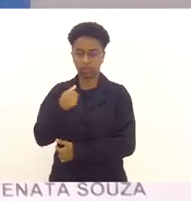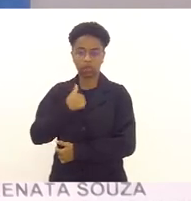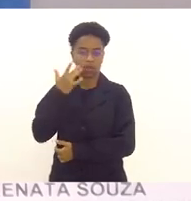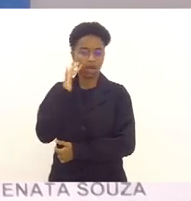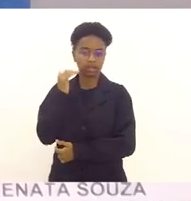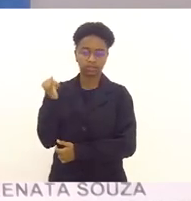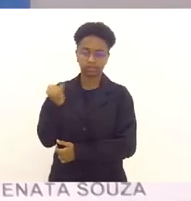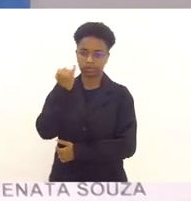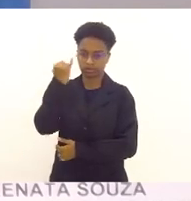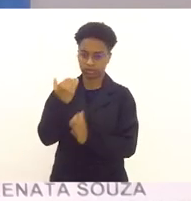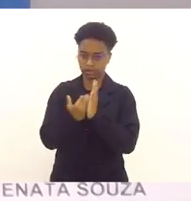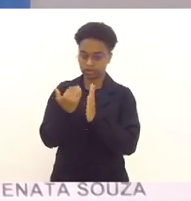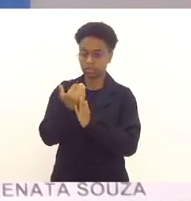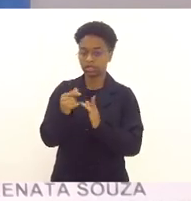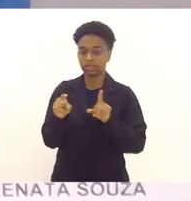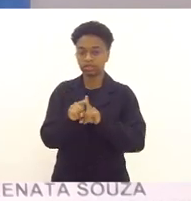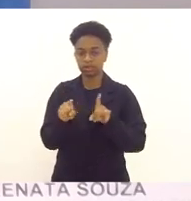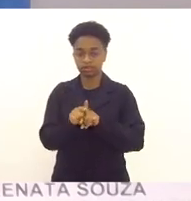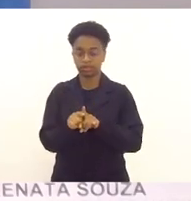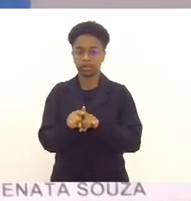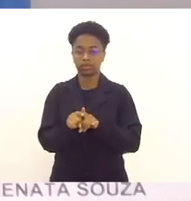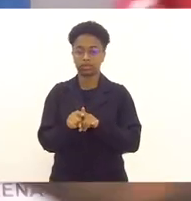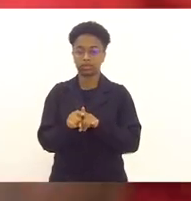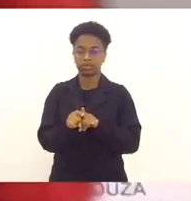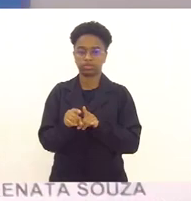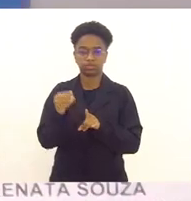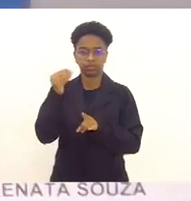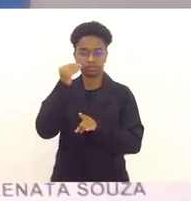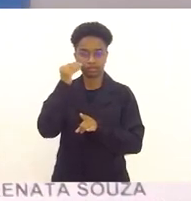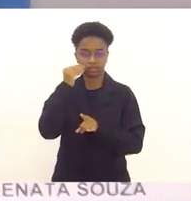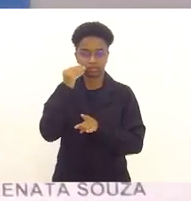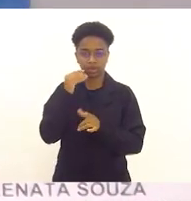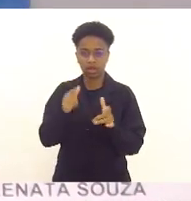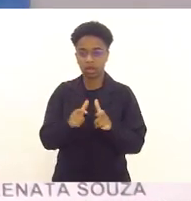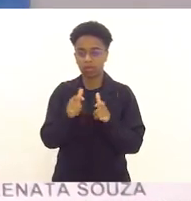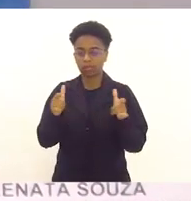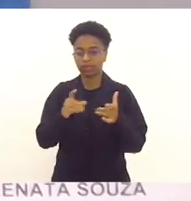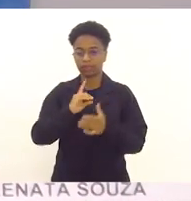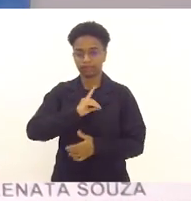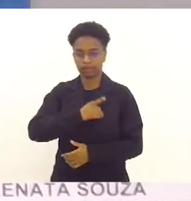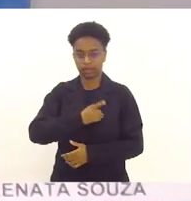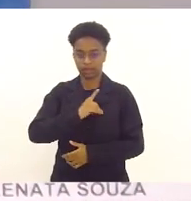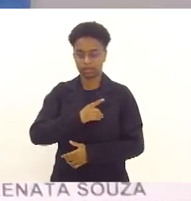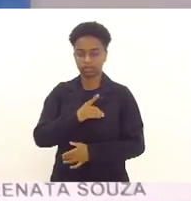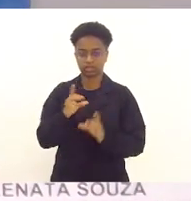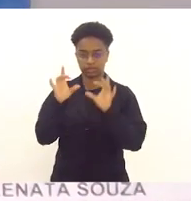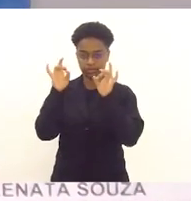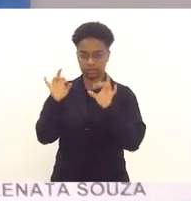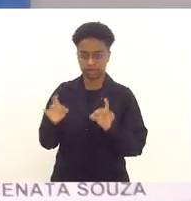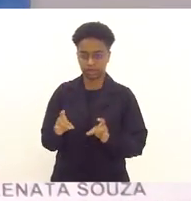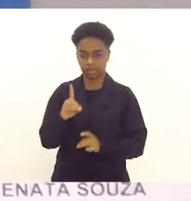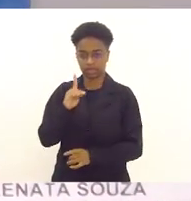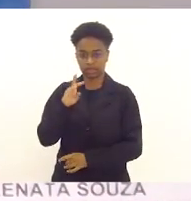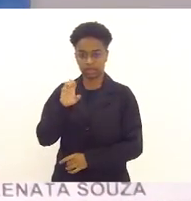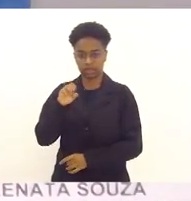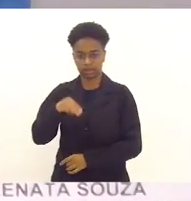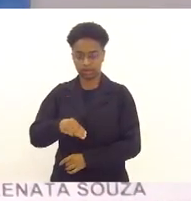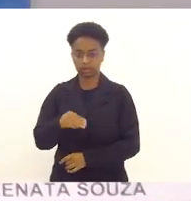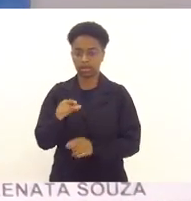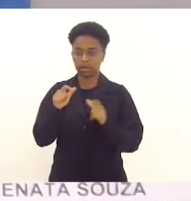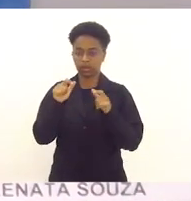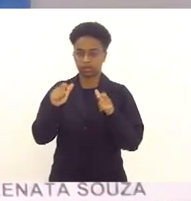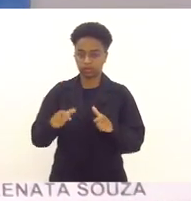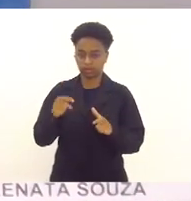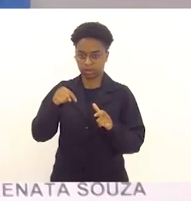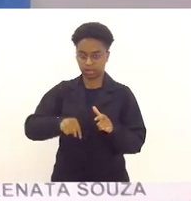e importante encaminhamentos também para ampliação das delegacias especializadas as demais nesses espaços onde nós